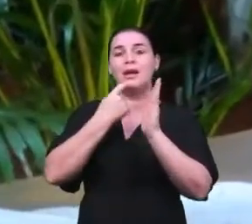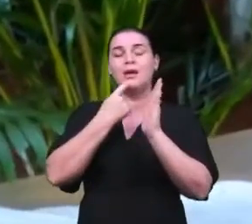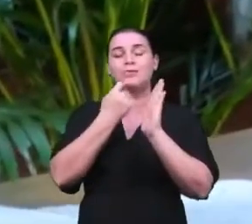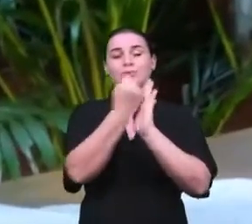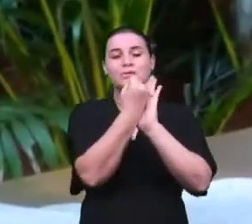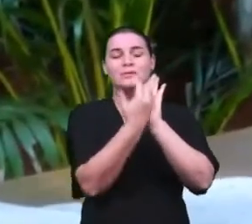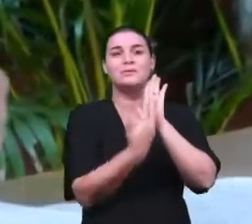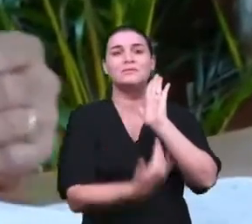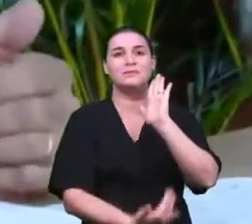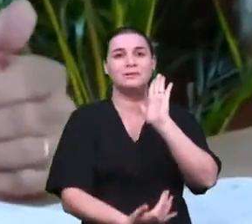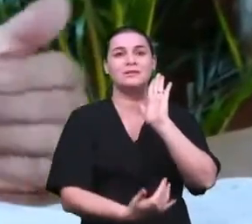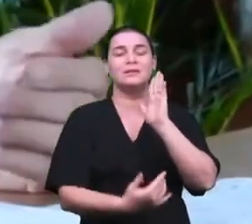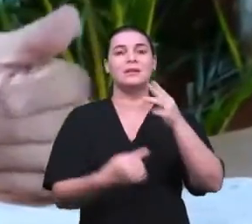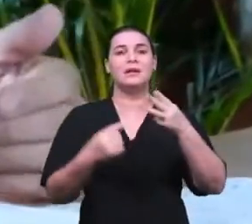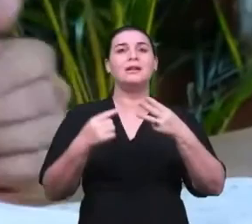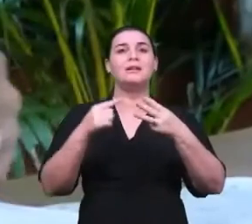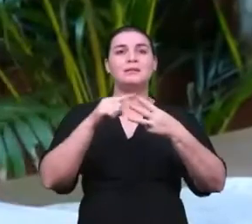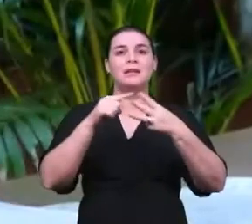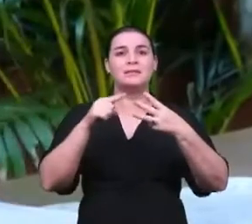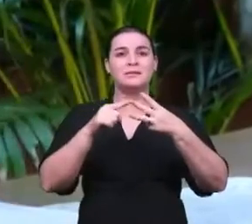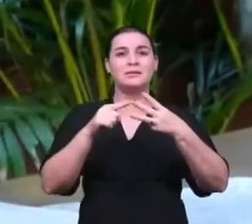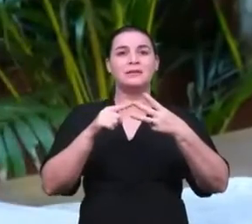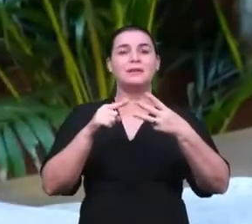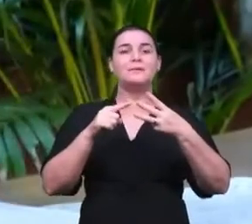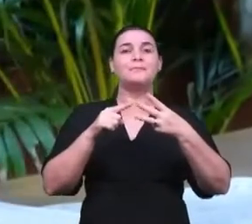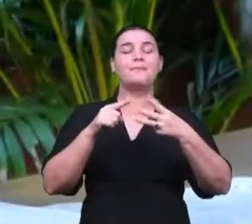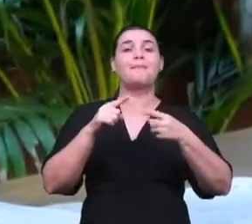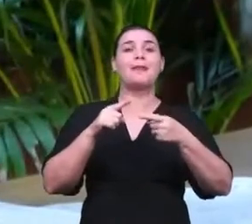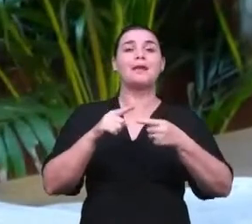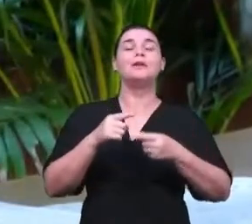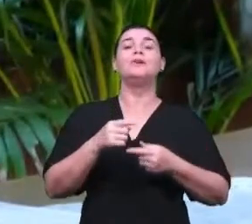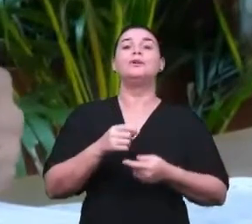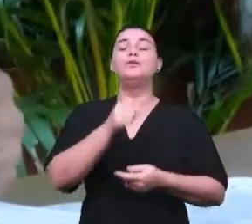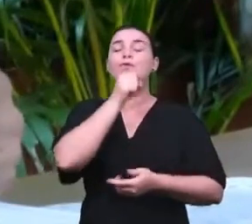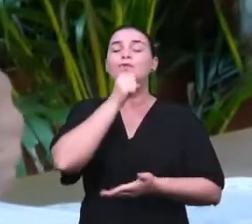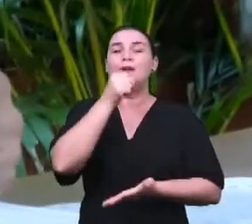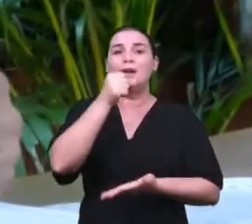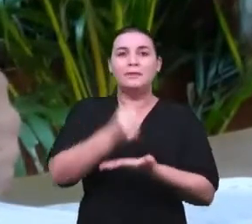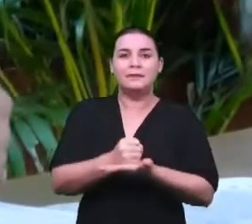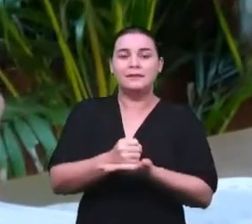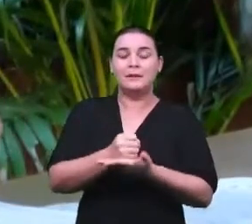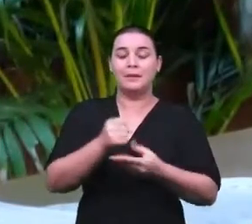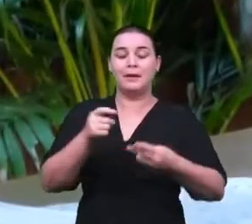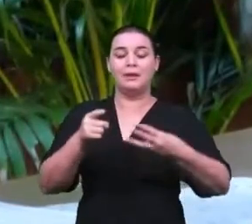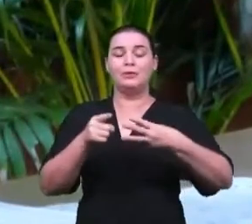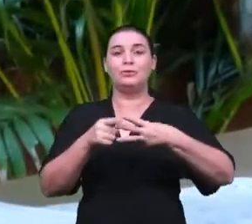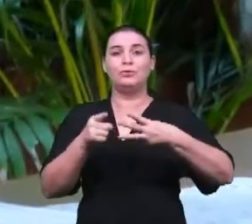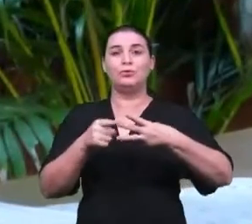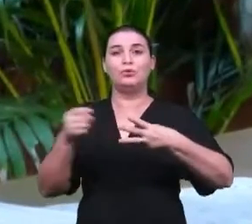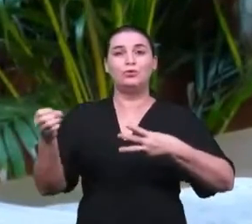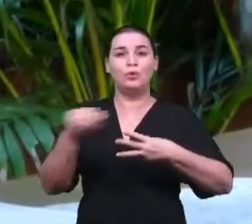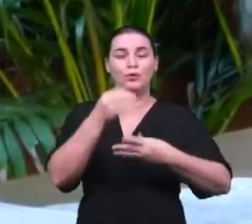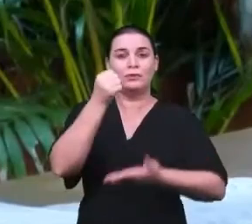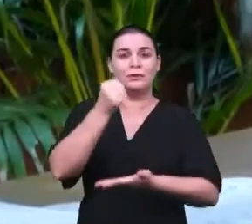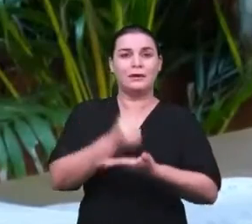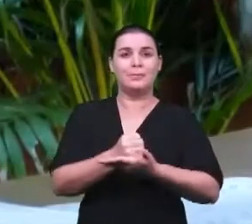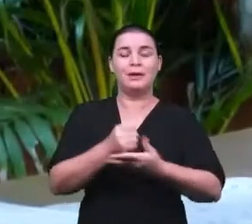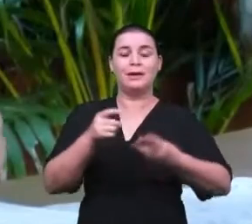3 dispensações, tanto no Velho Testamento, no ministério de Jesus, na vida da igreja, que representa o Espírito